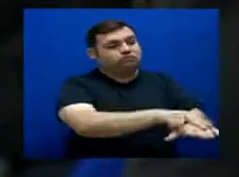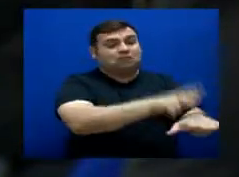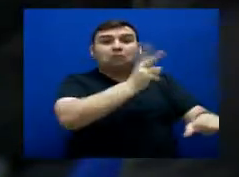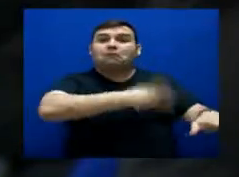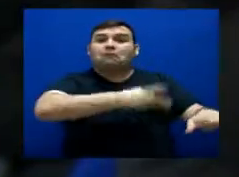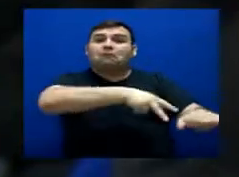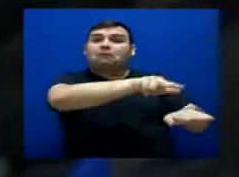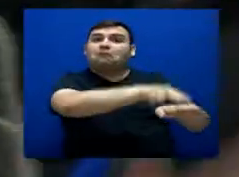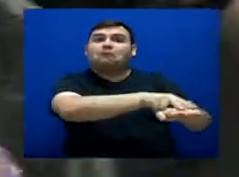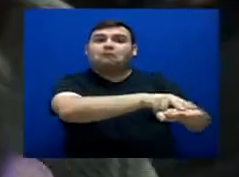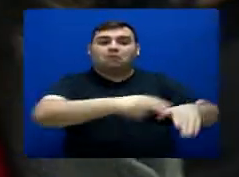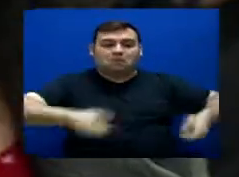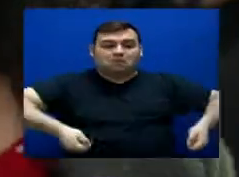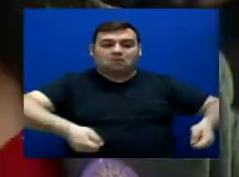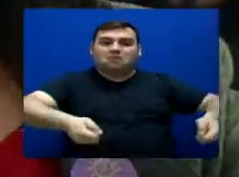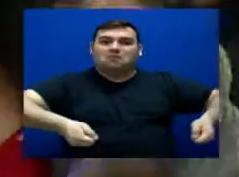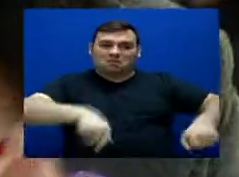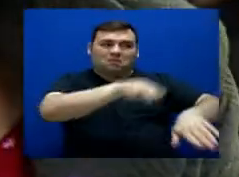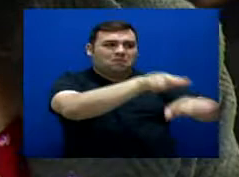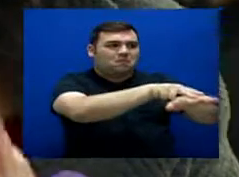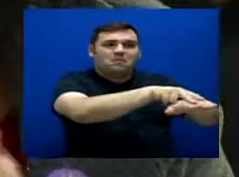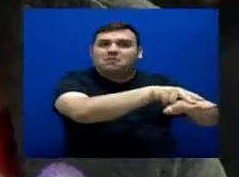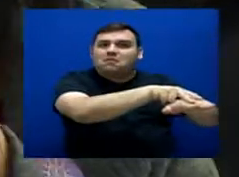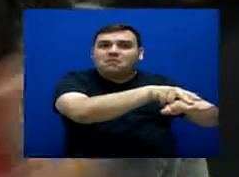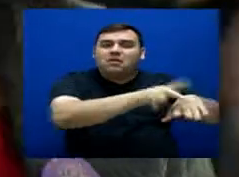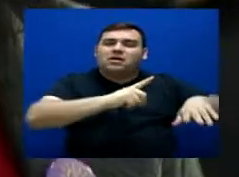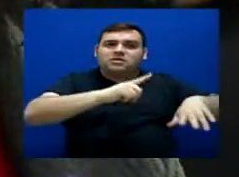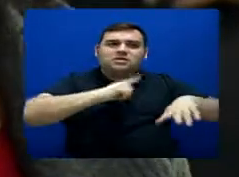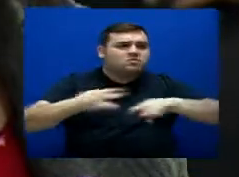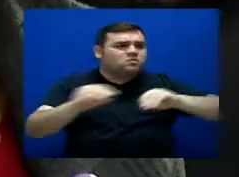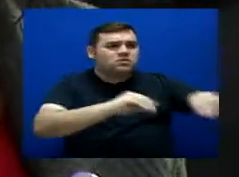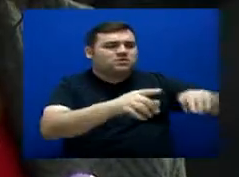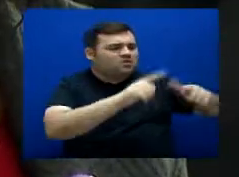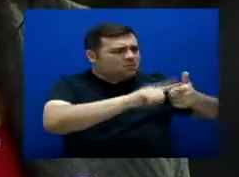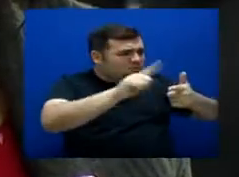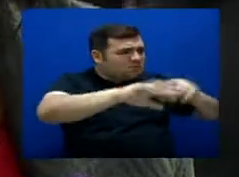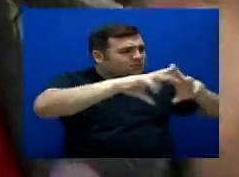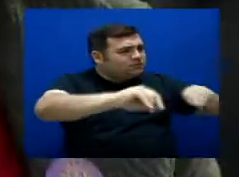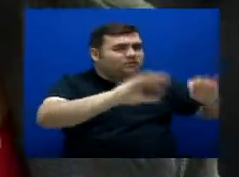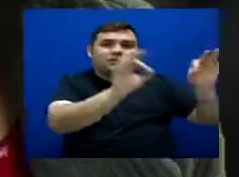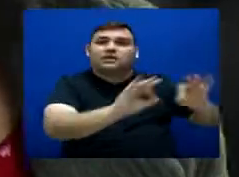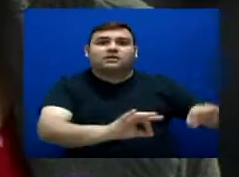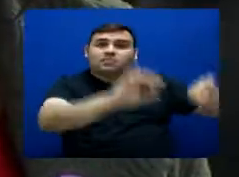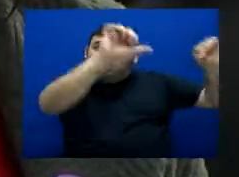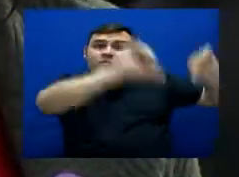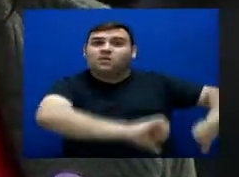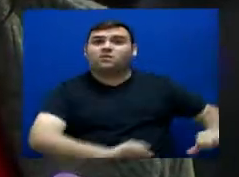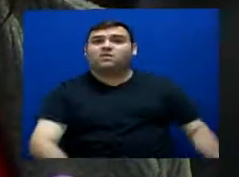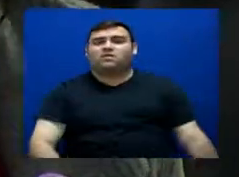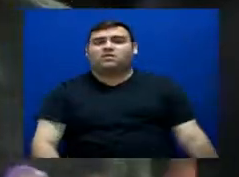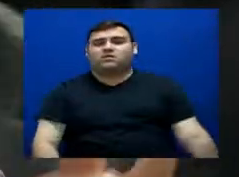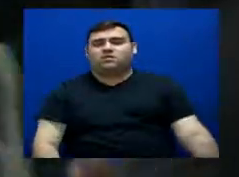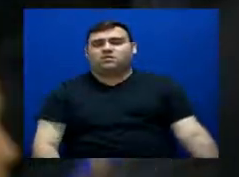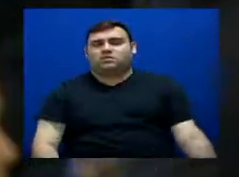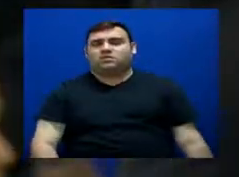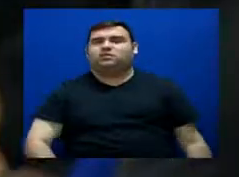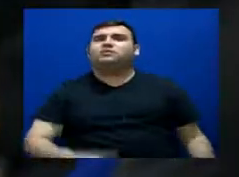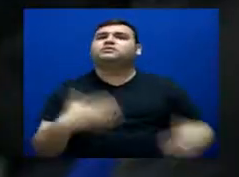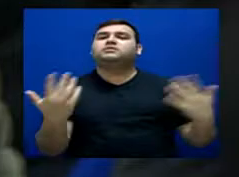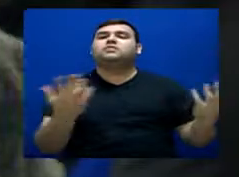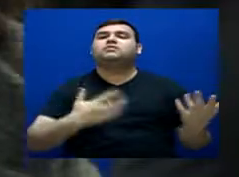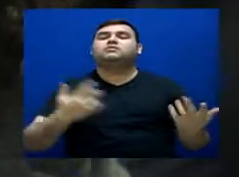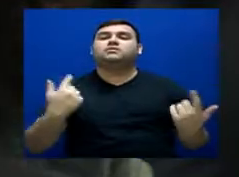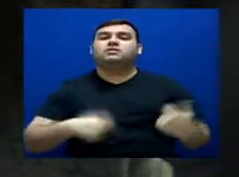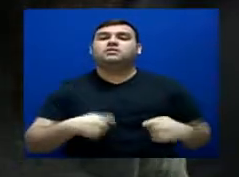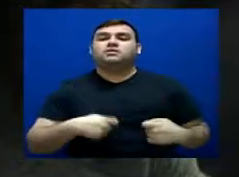ou seja, fica no corredor. Faz a transferência e não resolve o problema. Piora muitas vezes, né? Vereadora, então, muito importante